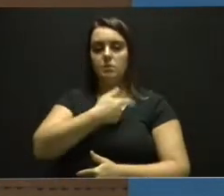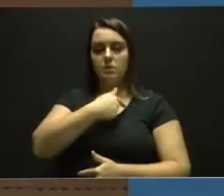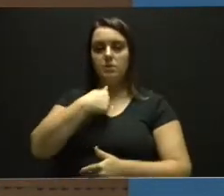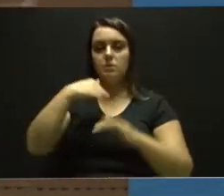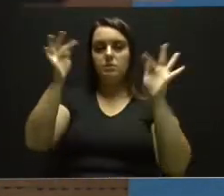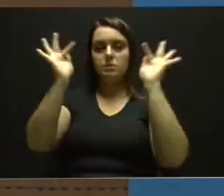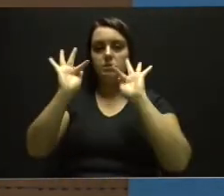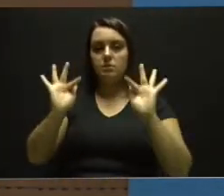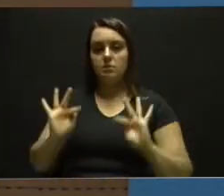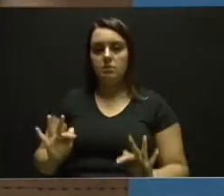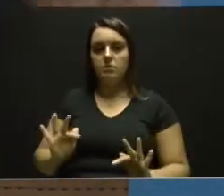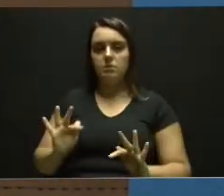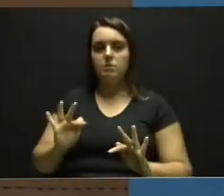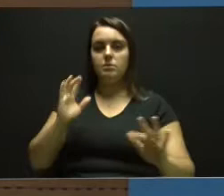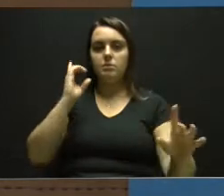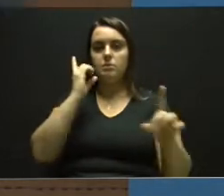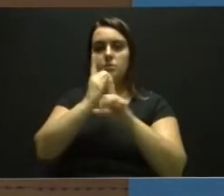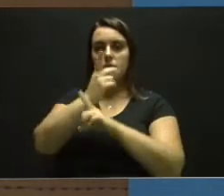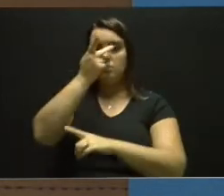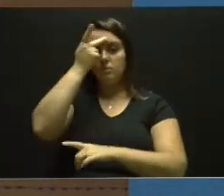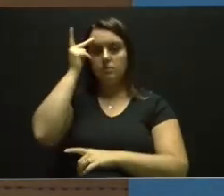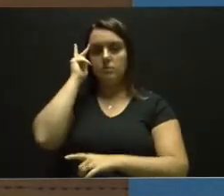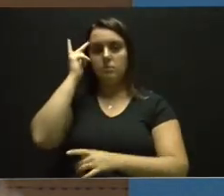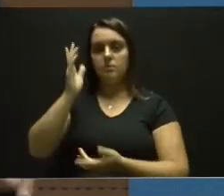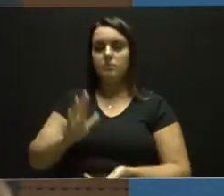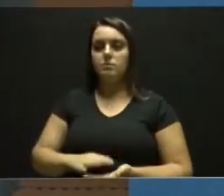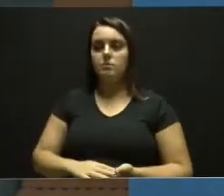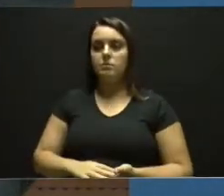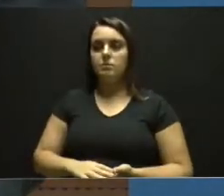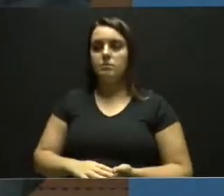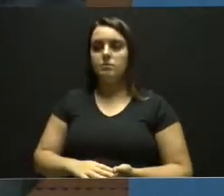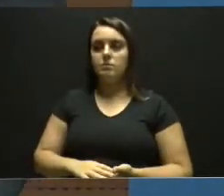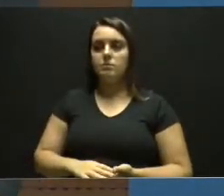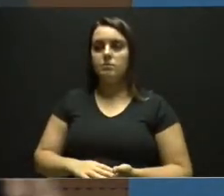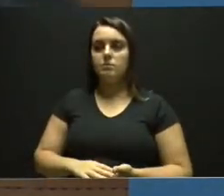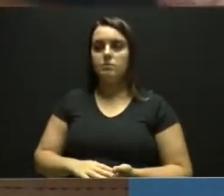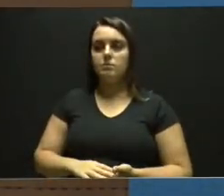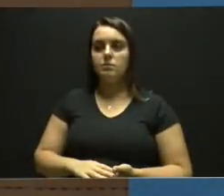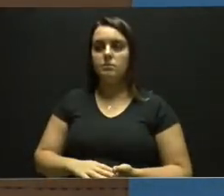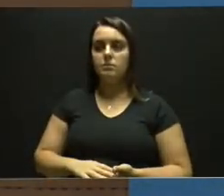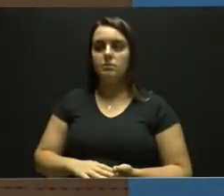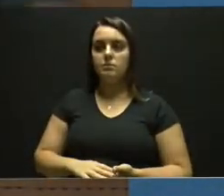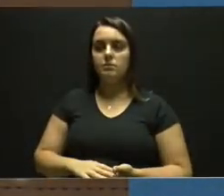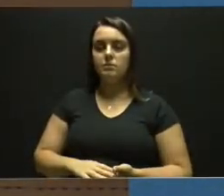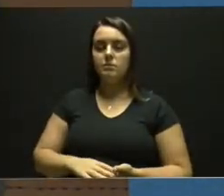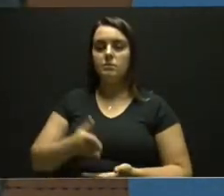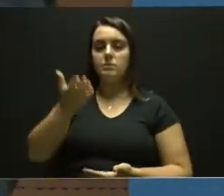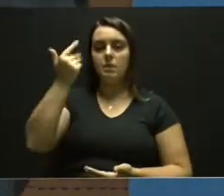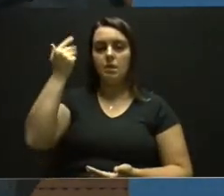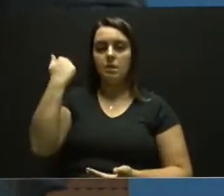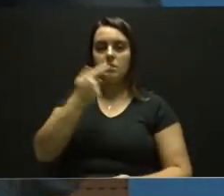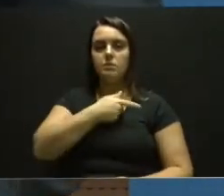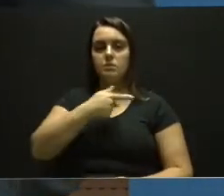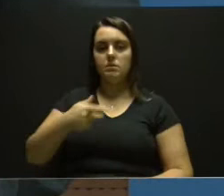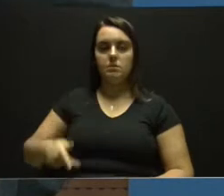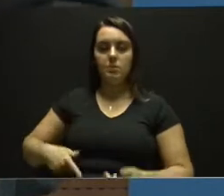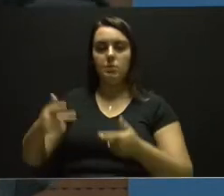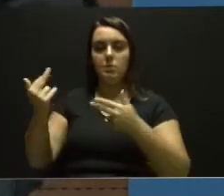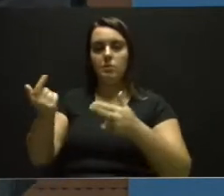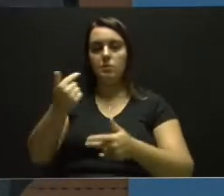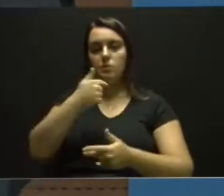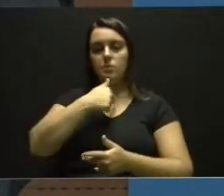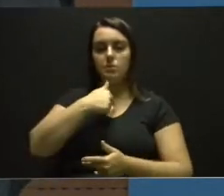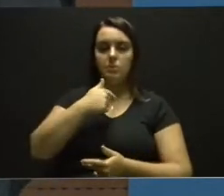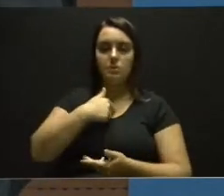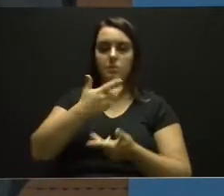feliz aliás de reencontrá lo e mar como medo é como homenageado também ex-presidente também do concelho assim como a professora sueli também